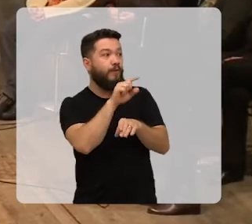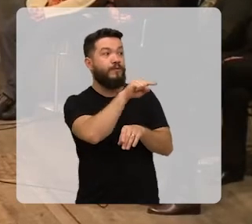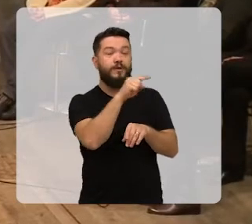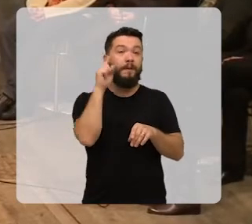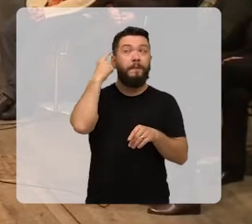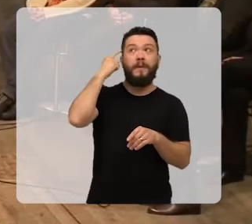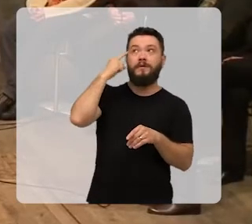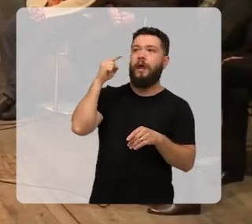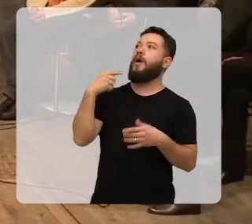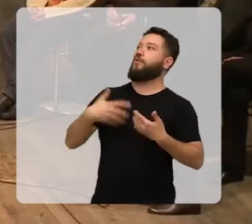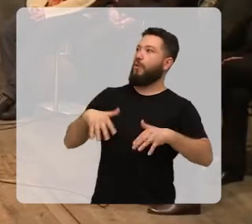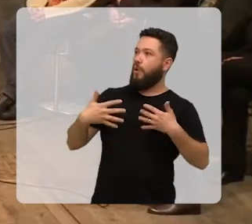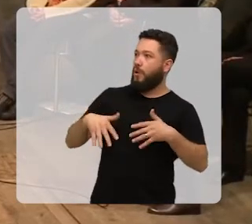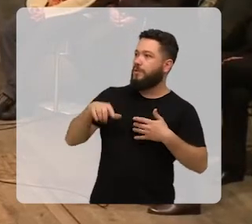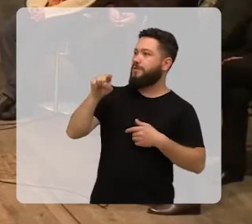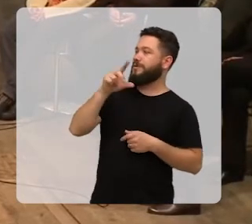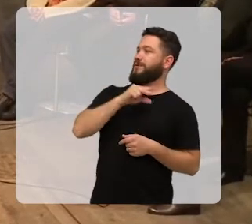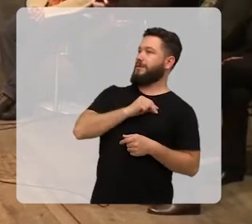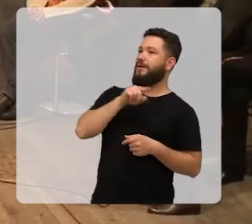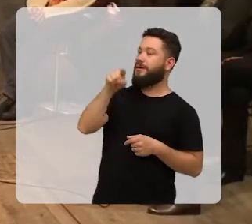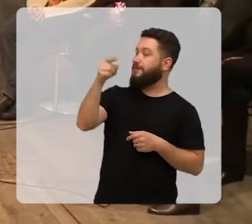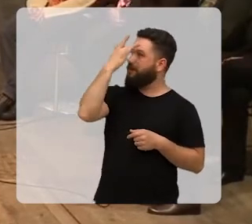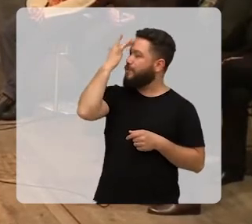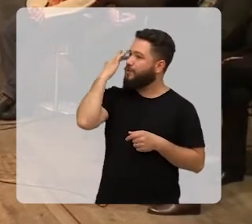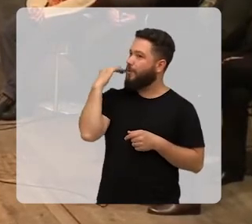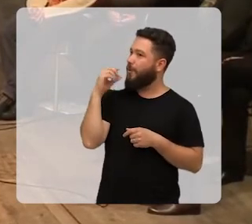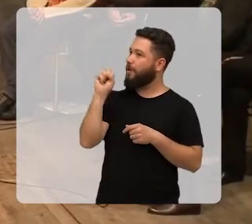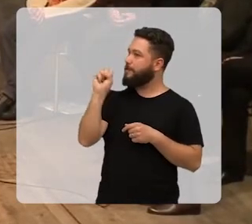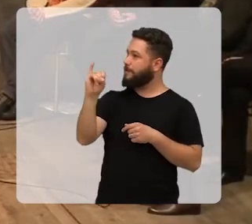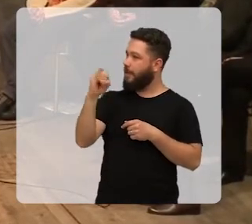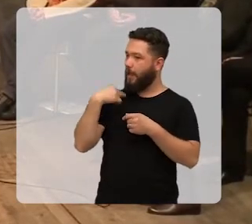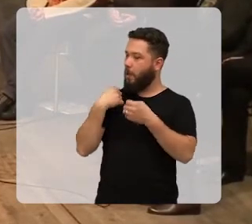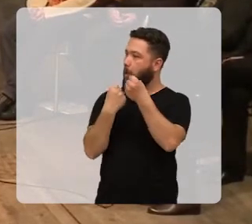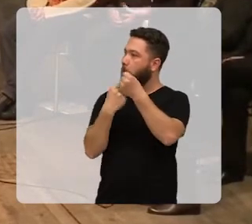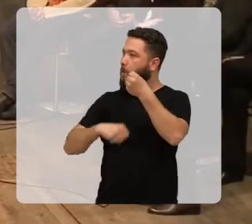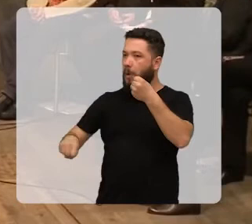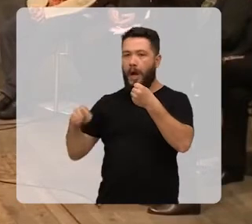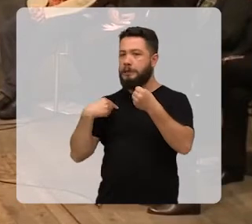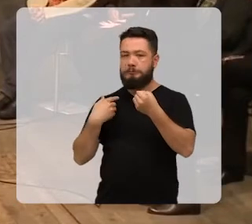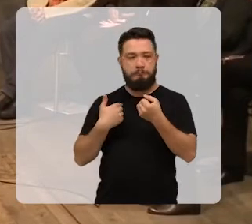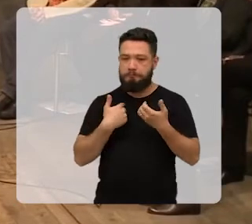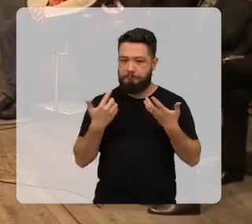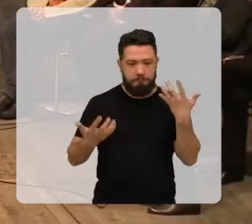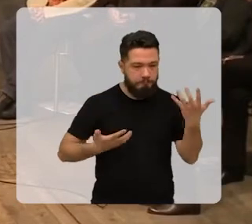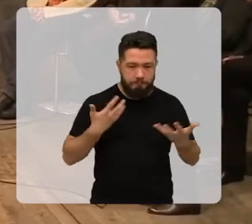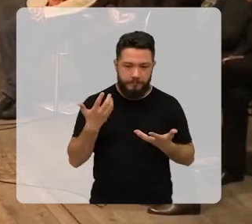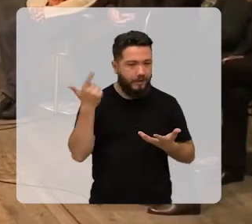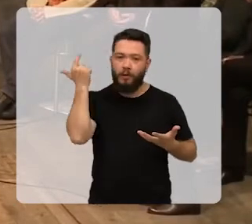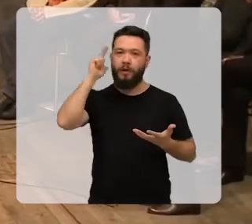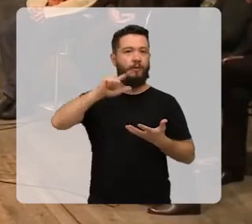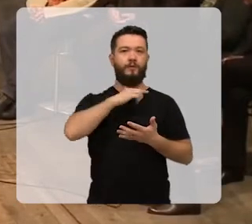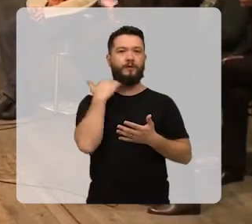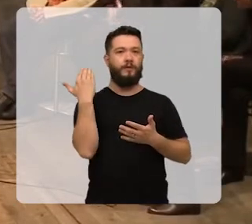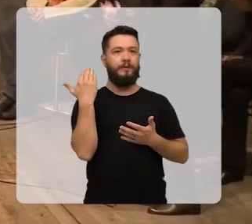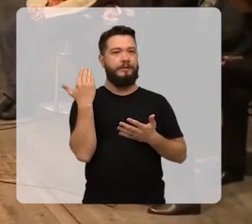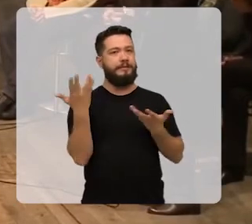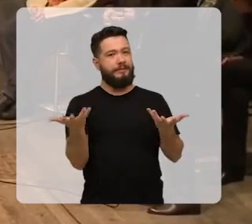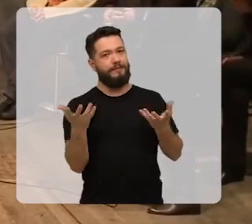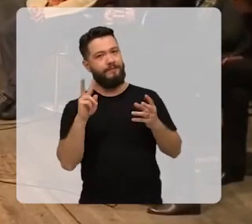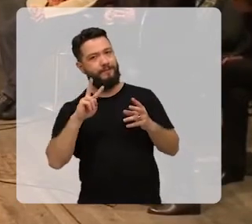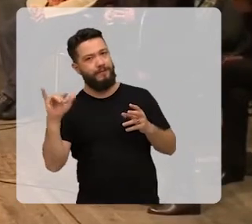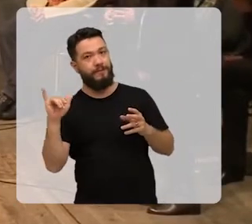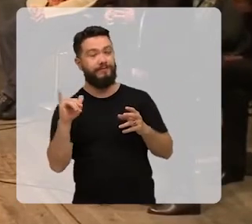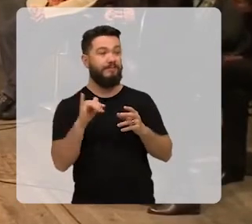não teria conseguido talvez chegar até aqui sobreviver está aqui contando para a gente hoje esse relato é muito